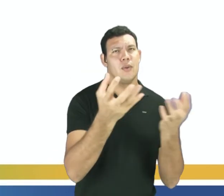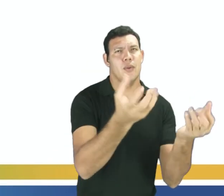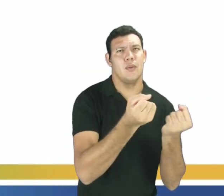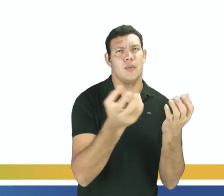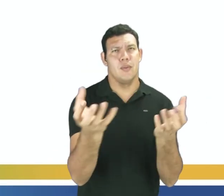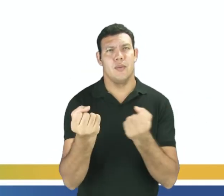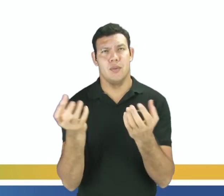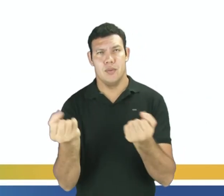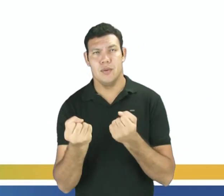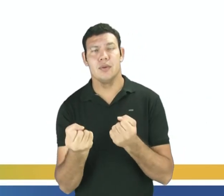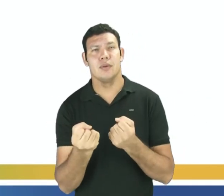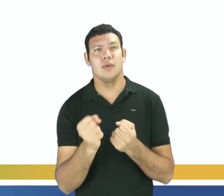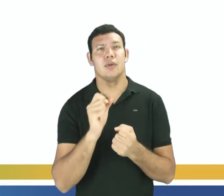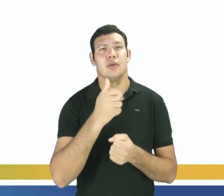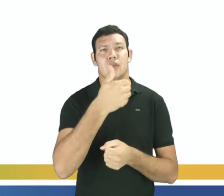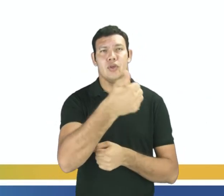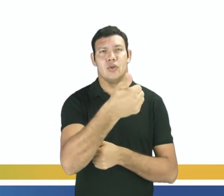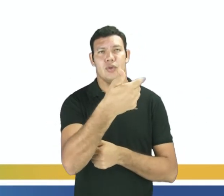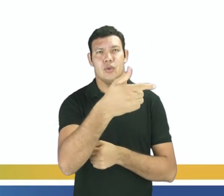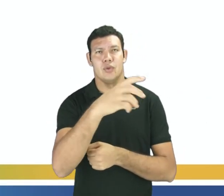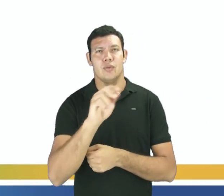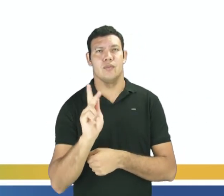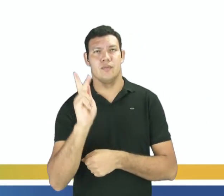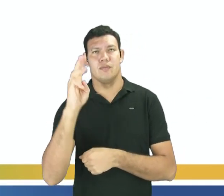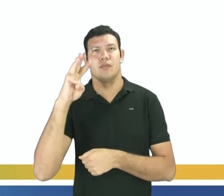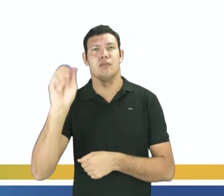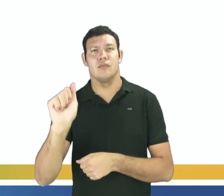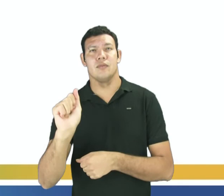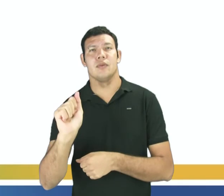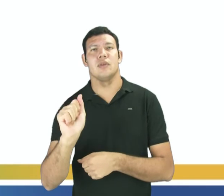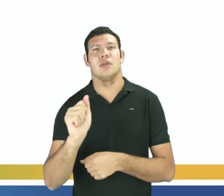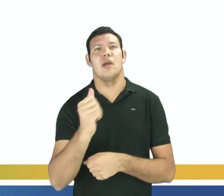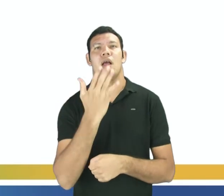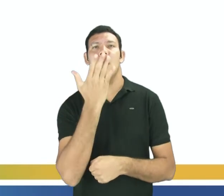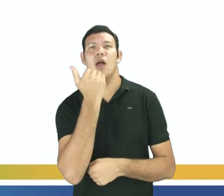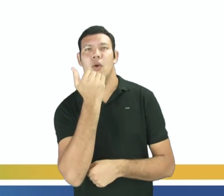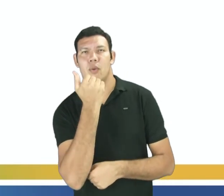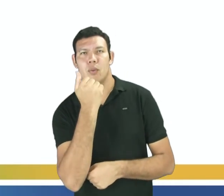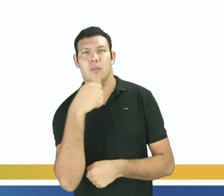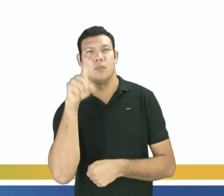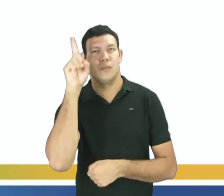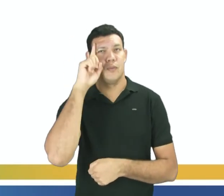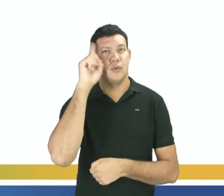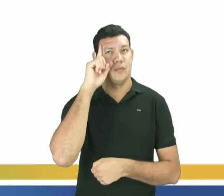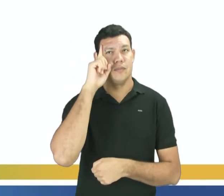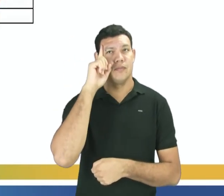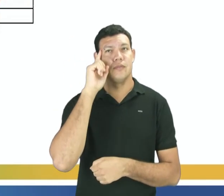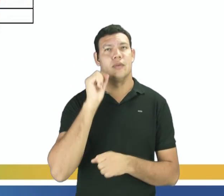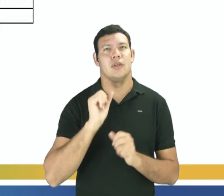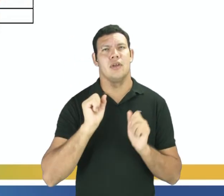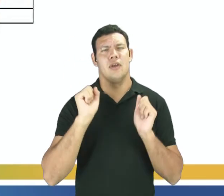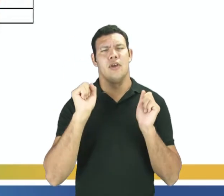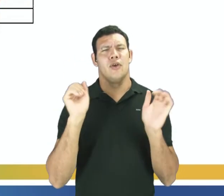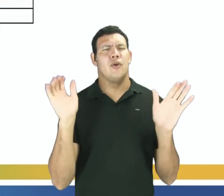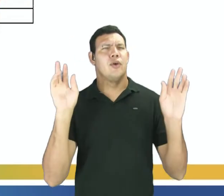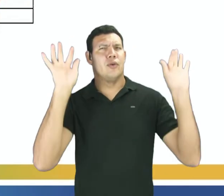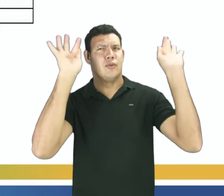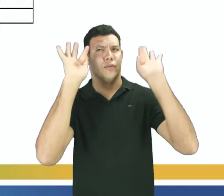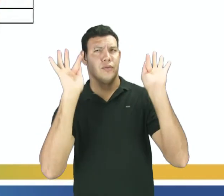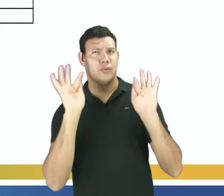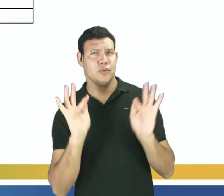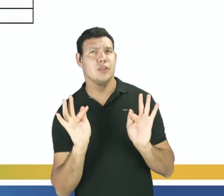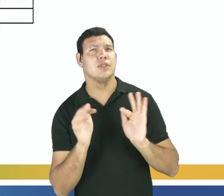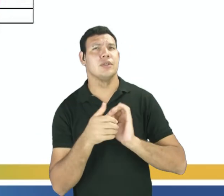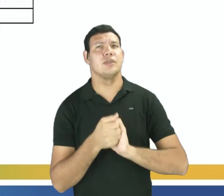constante, a quantidade de alimentos arrecadados ao final do prazo estipulado seria justamente de quanto? Aqui nós temos